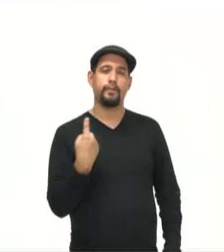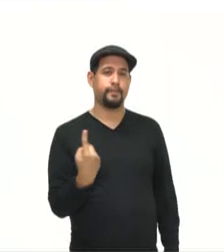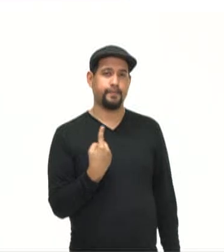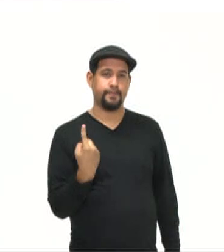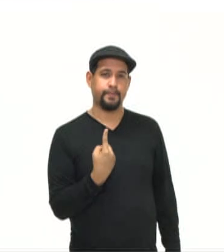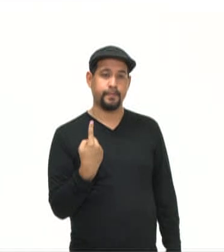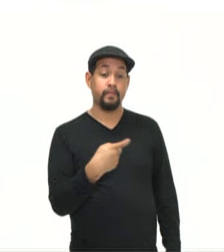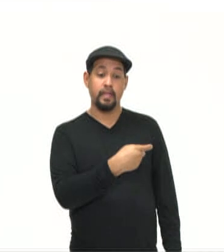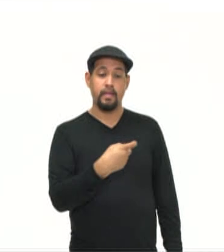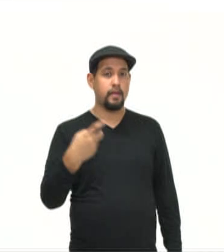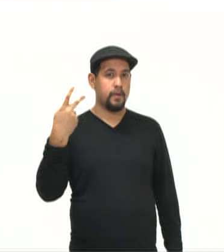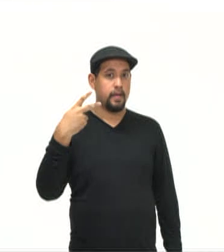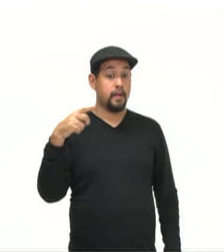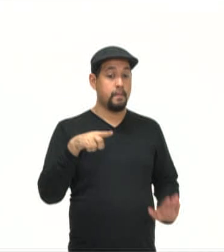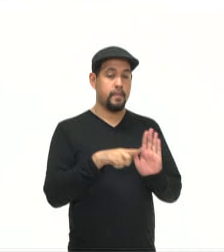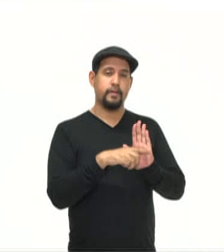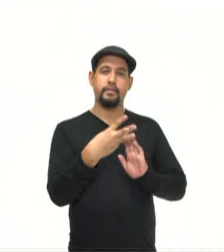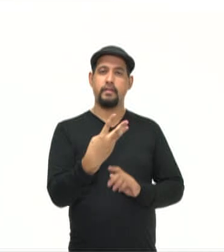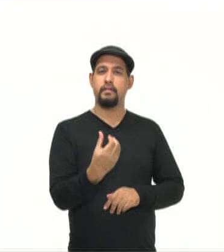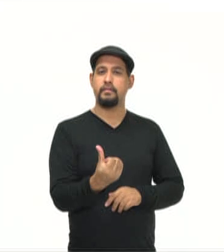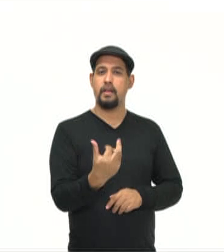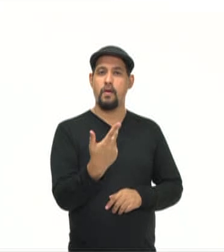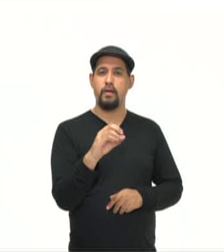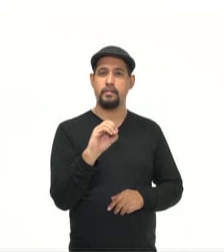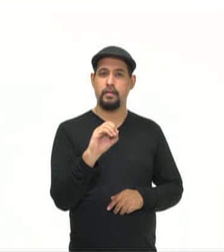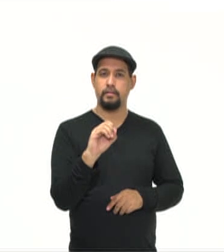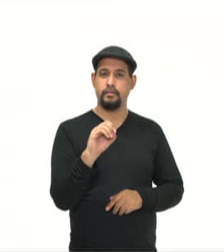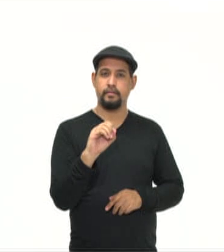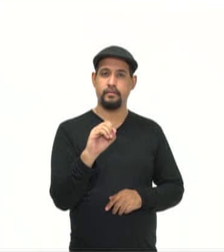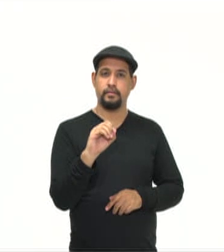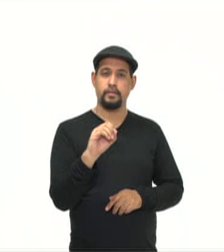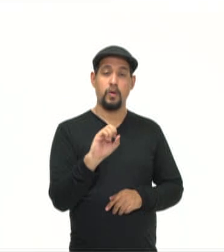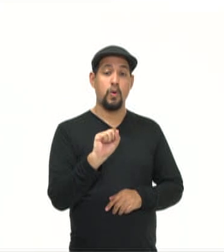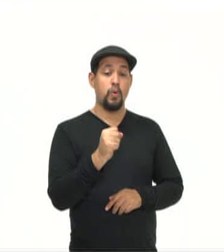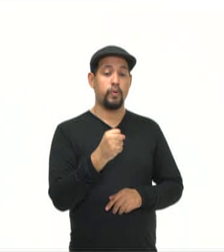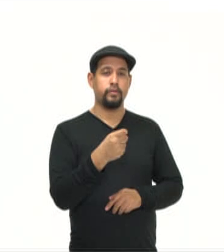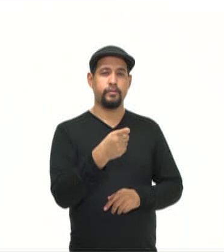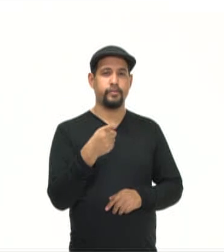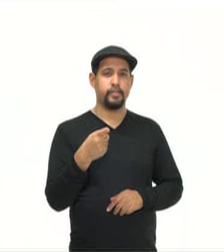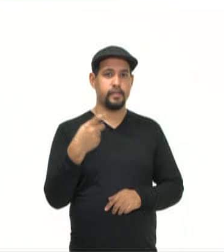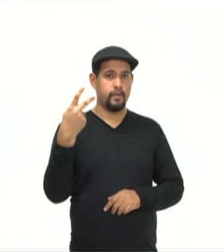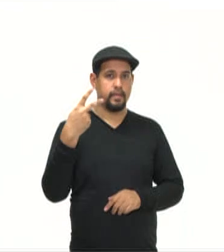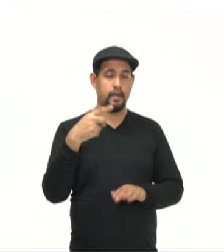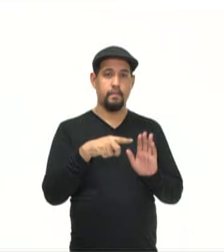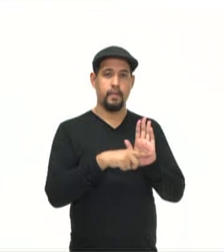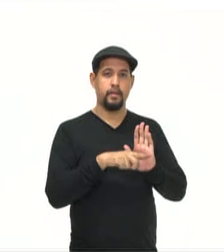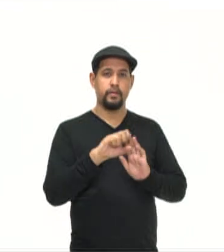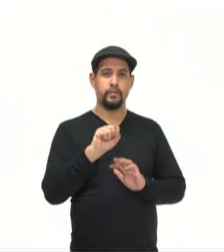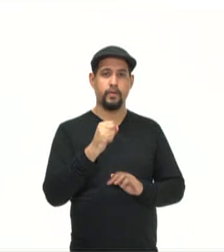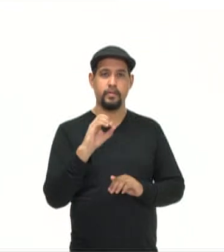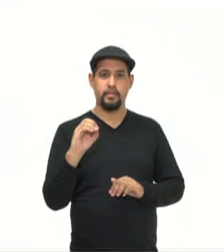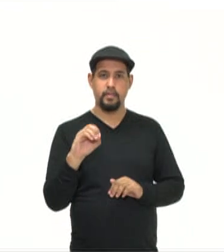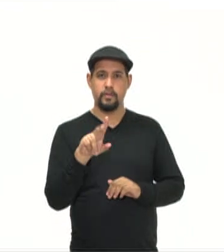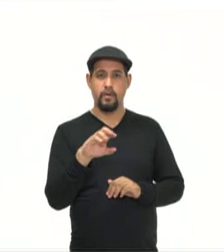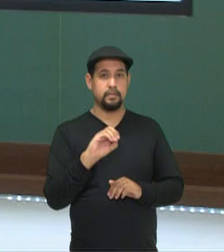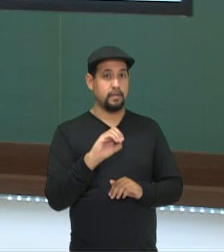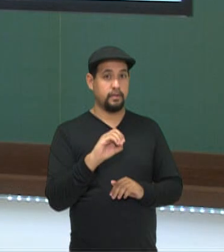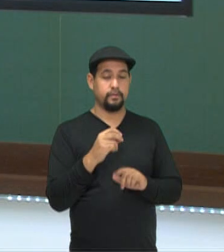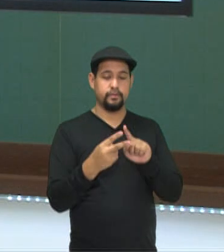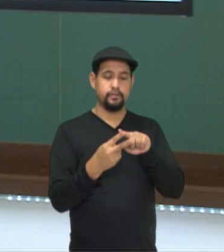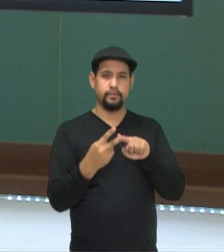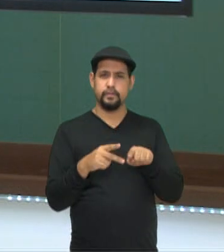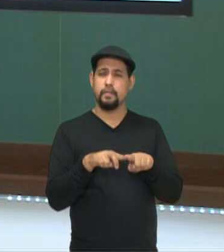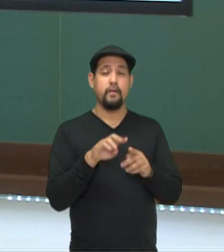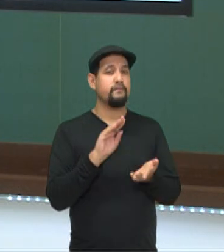ó x ao quadrado menos 36 igual a 08 x ao quadrado menos 800 igual a zero dois